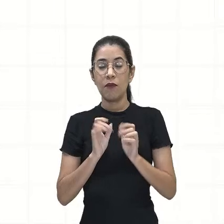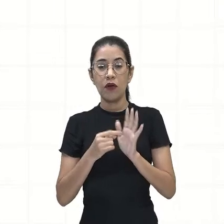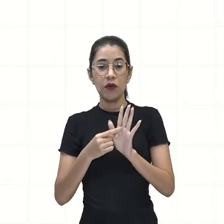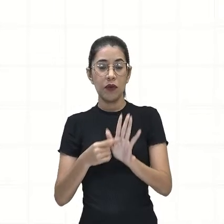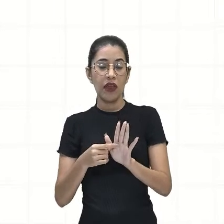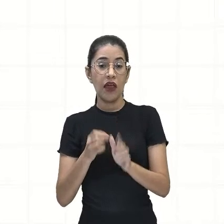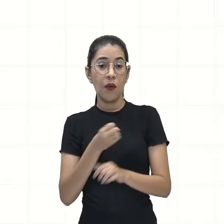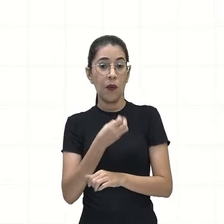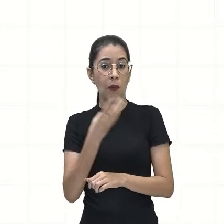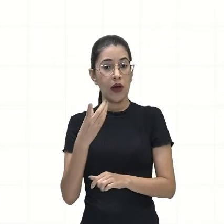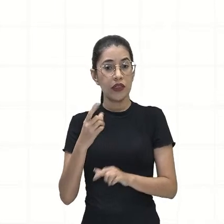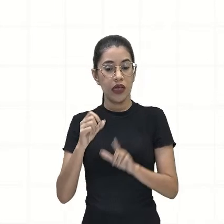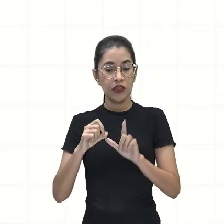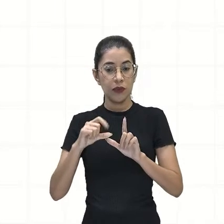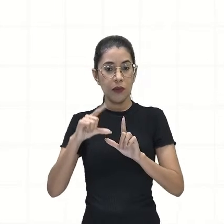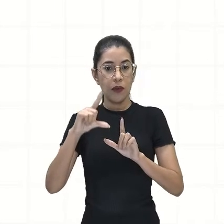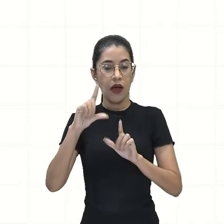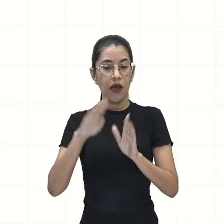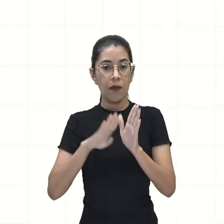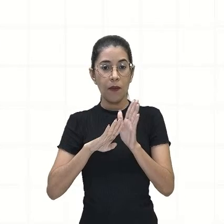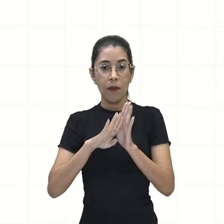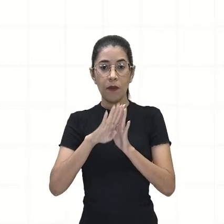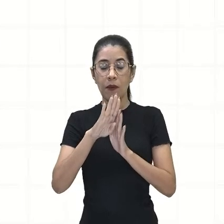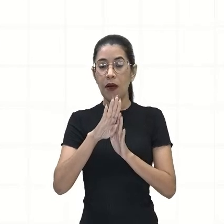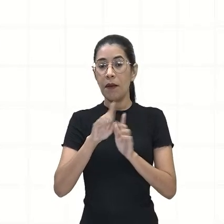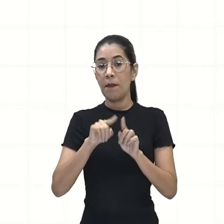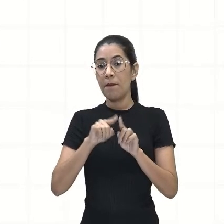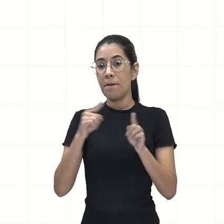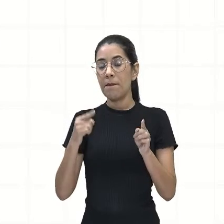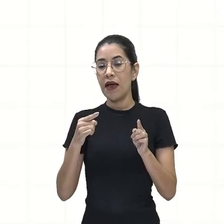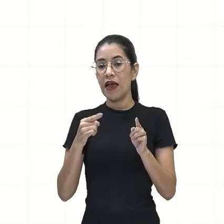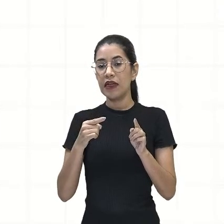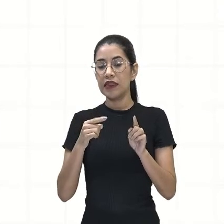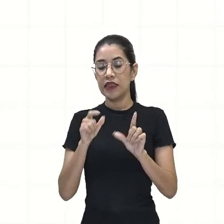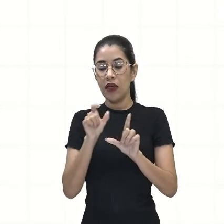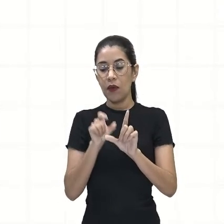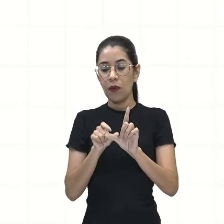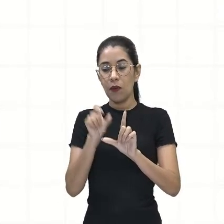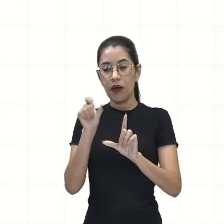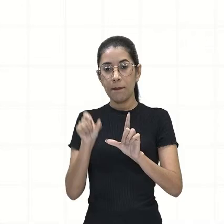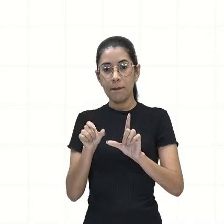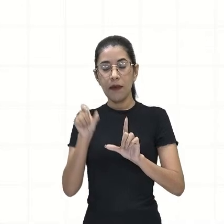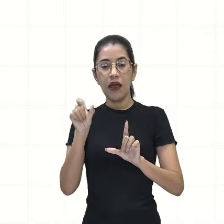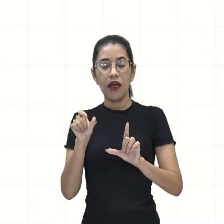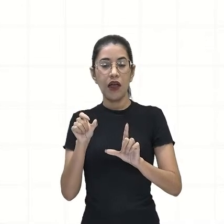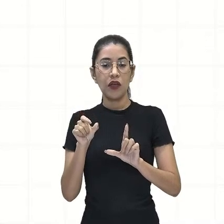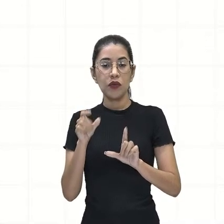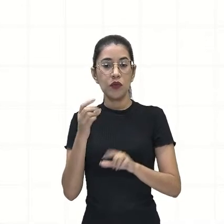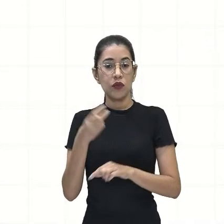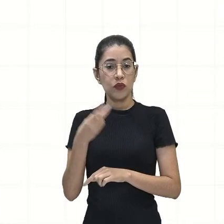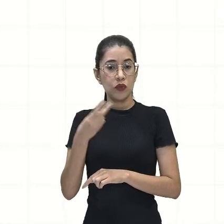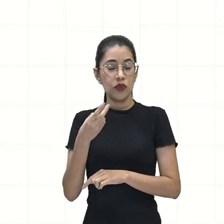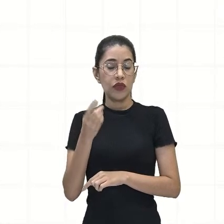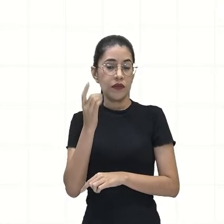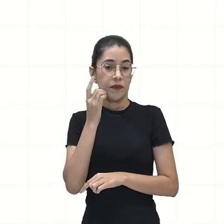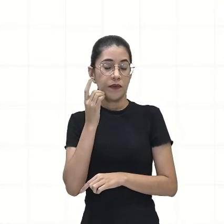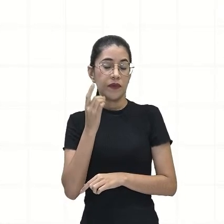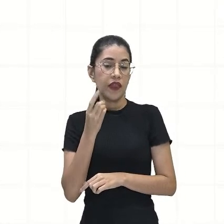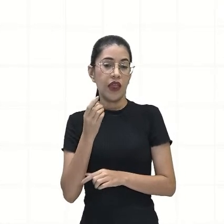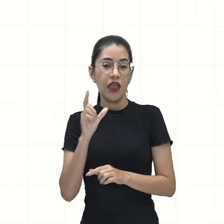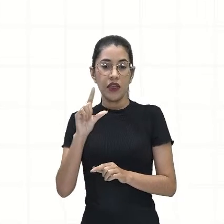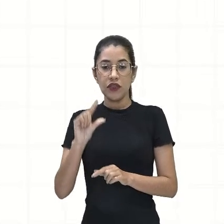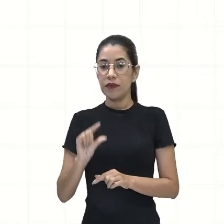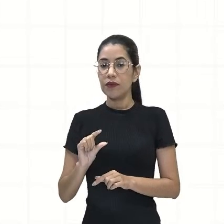que aumentou a quantidade de casos, porém a coluna desse dia, do segundo dia, ela diminui. No